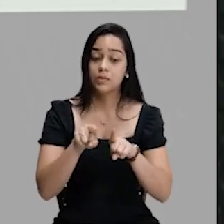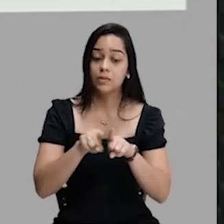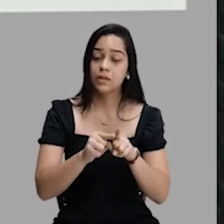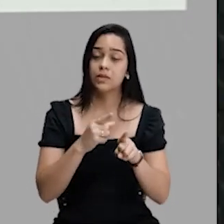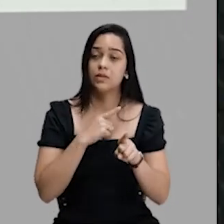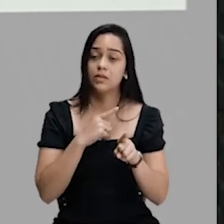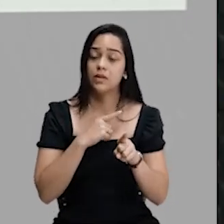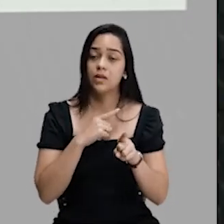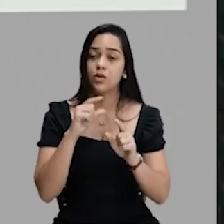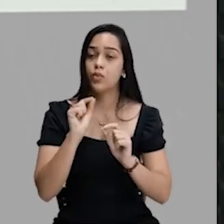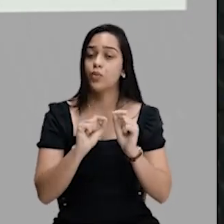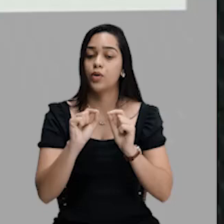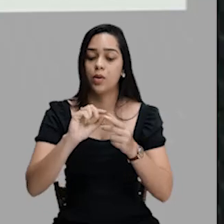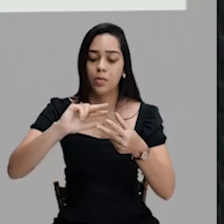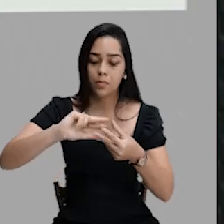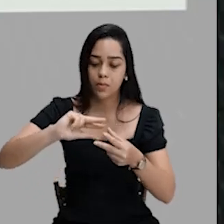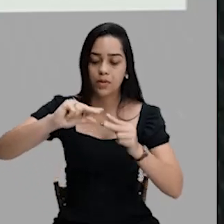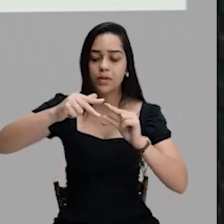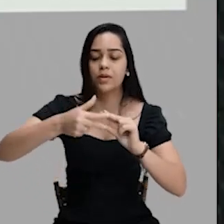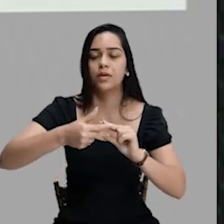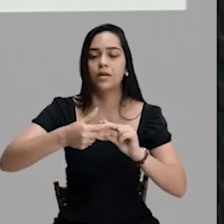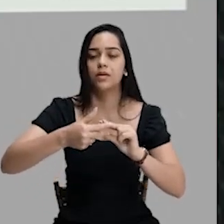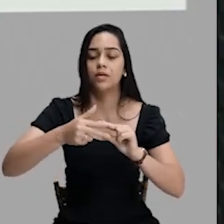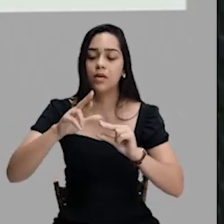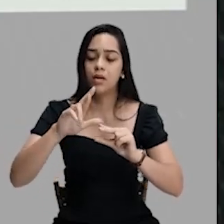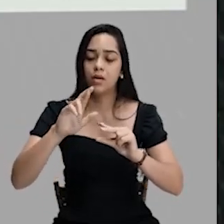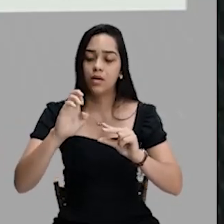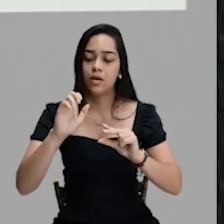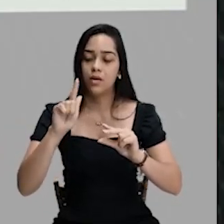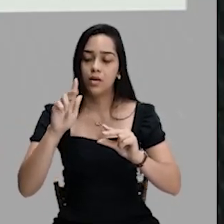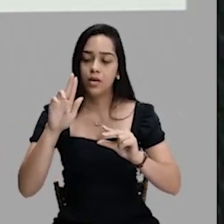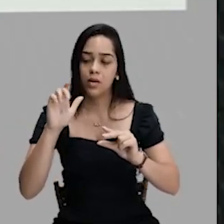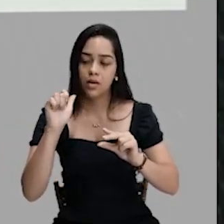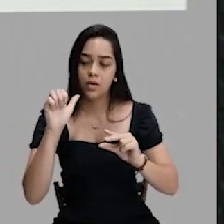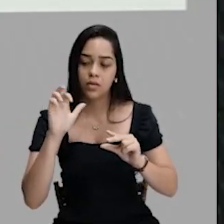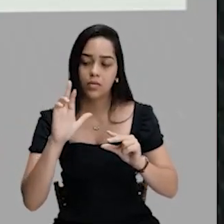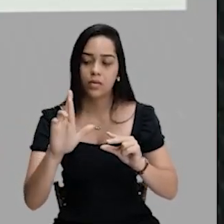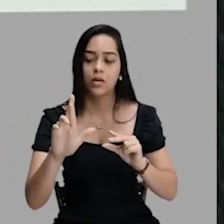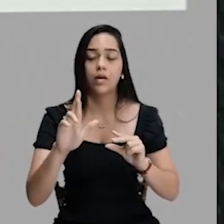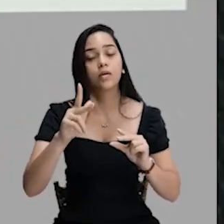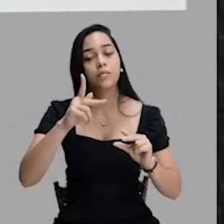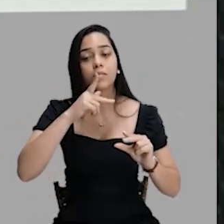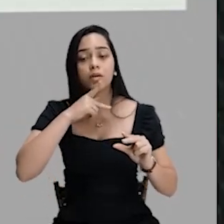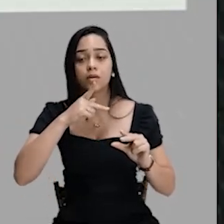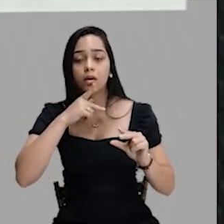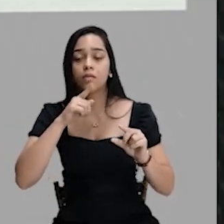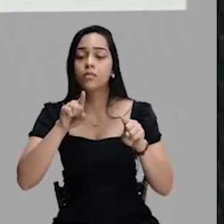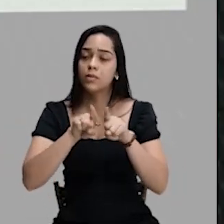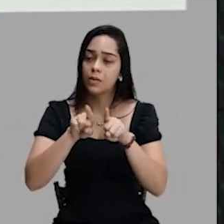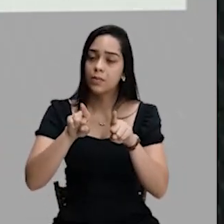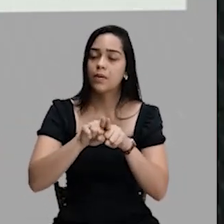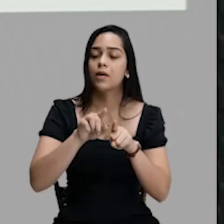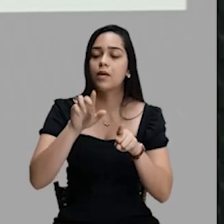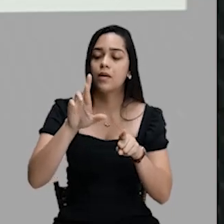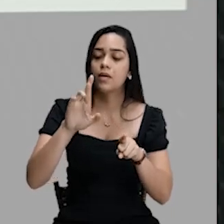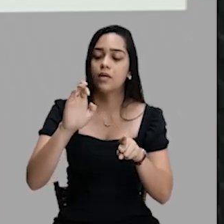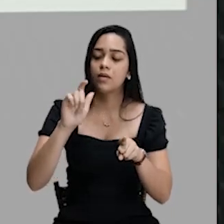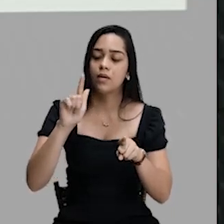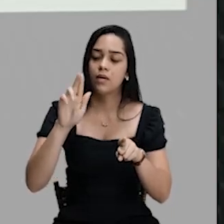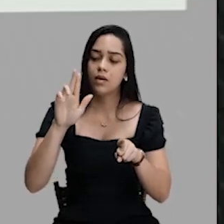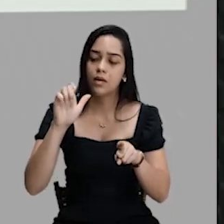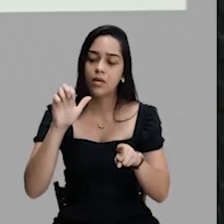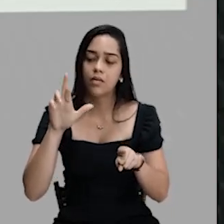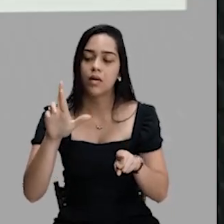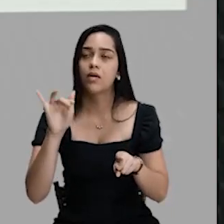aí um poliedro regular. Tá? Ele é de Platão e é também um poliedro regular.